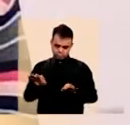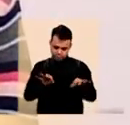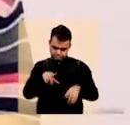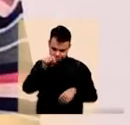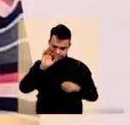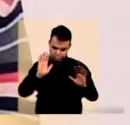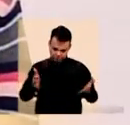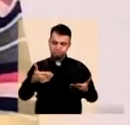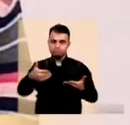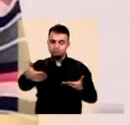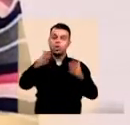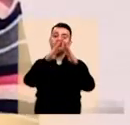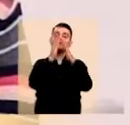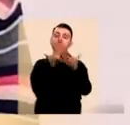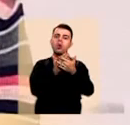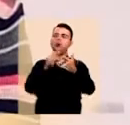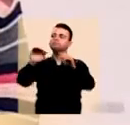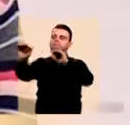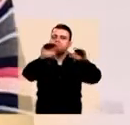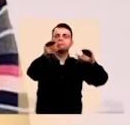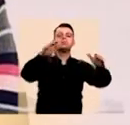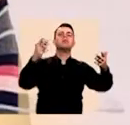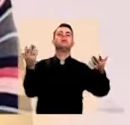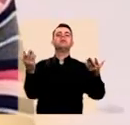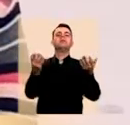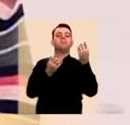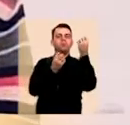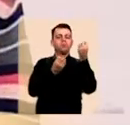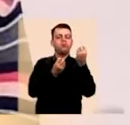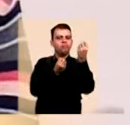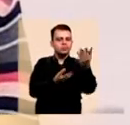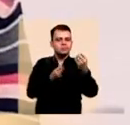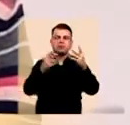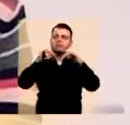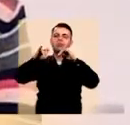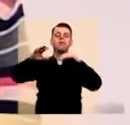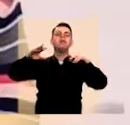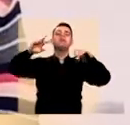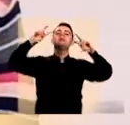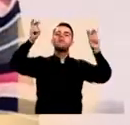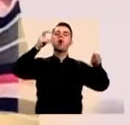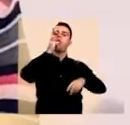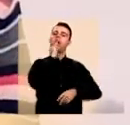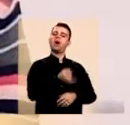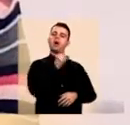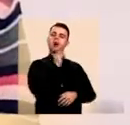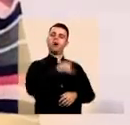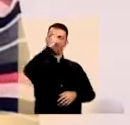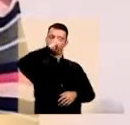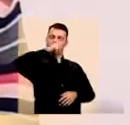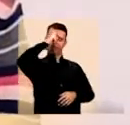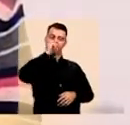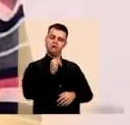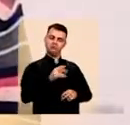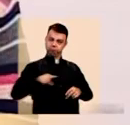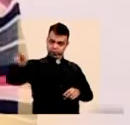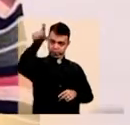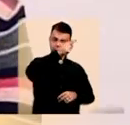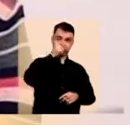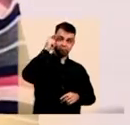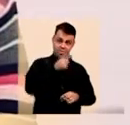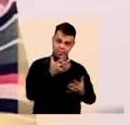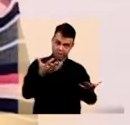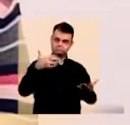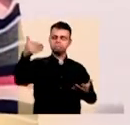a gente começa a divulgar nas escolas. Ó, voltou o projeto Hora do Conto, se tem interesse, aí elas